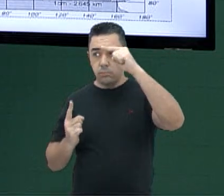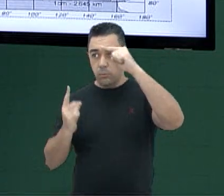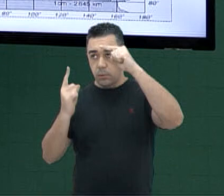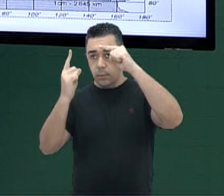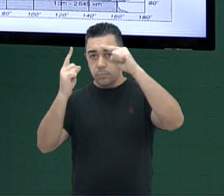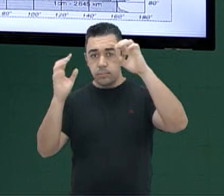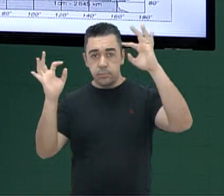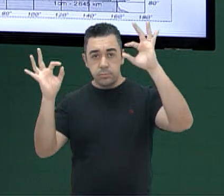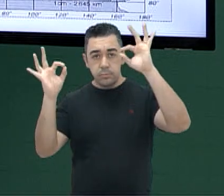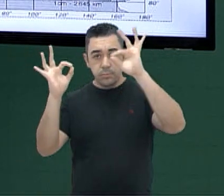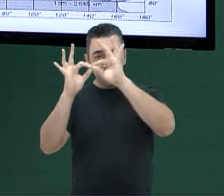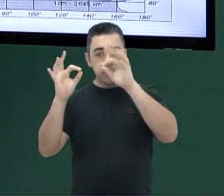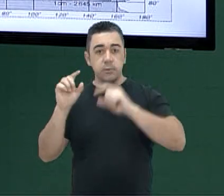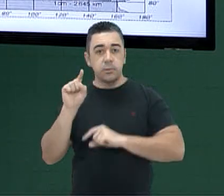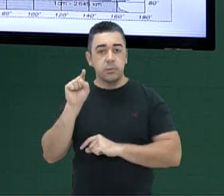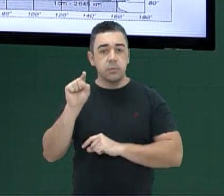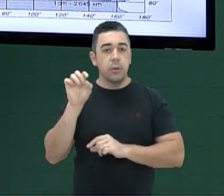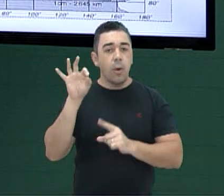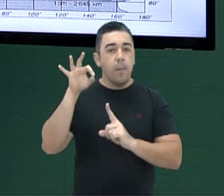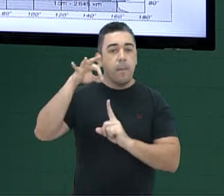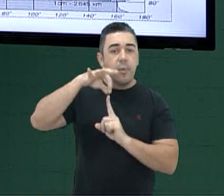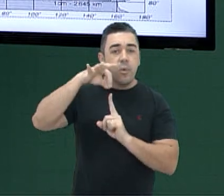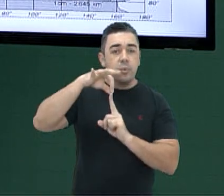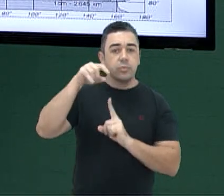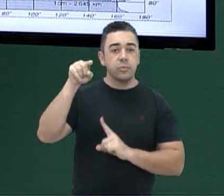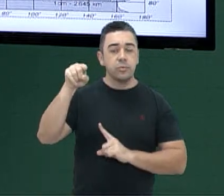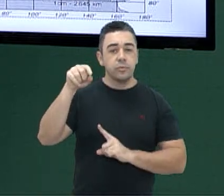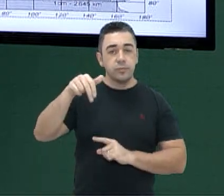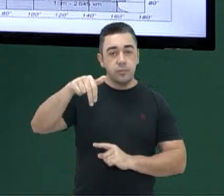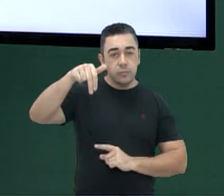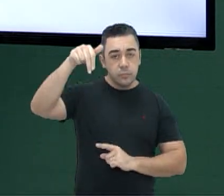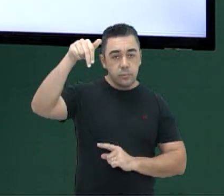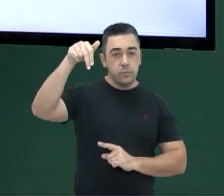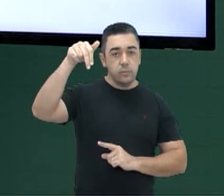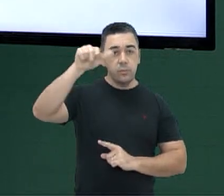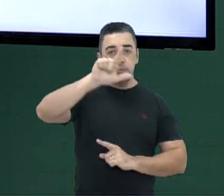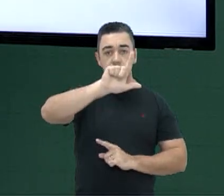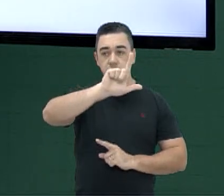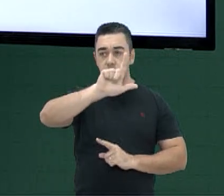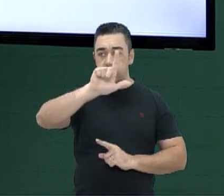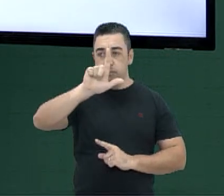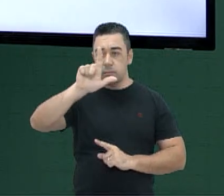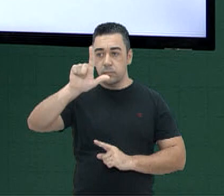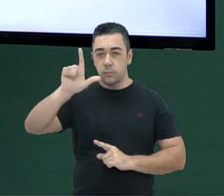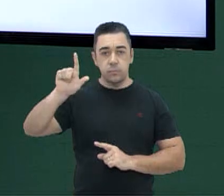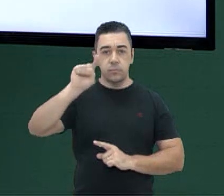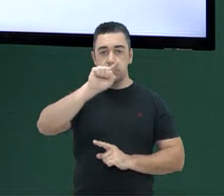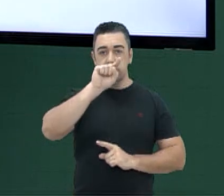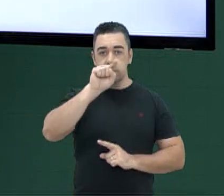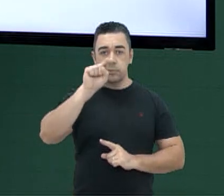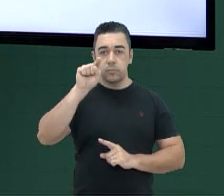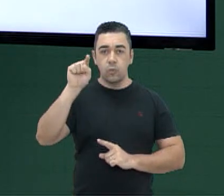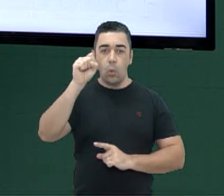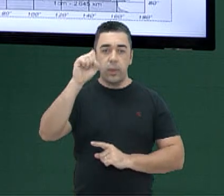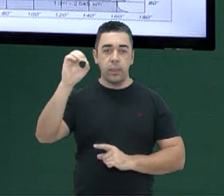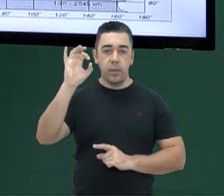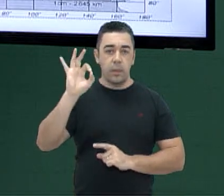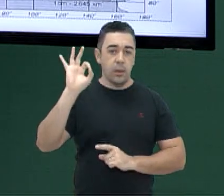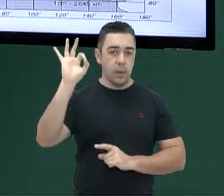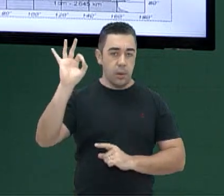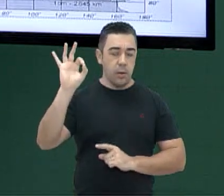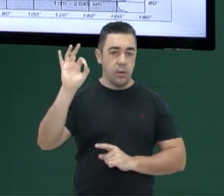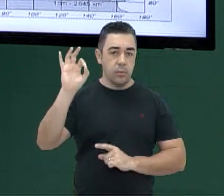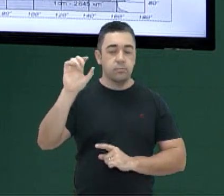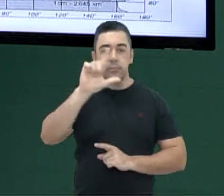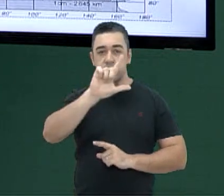ponto B de 40 graus ao norte e a longitude de 80 graus